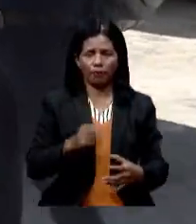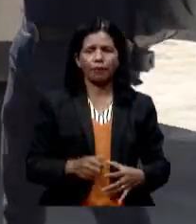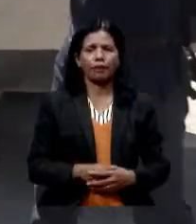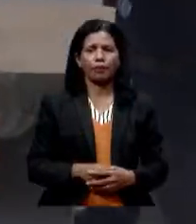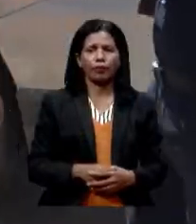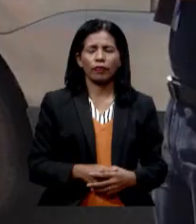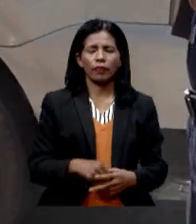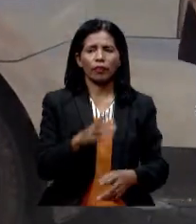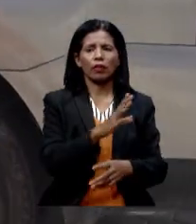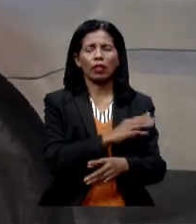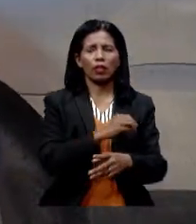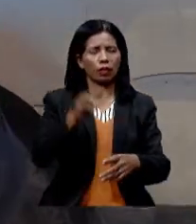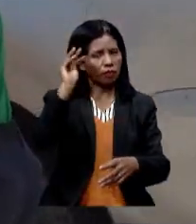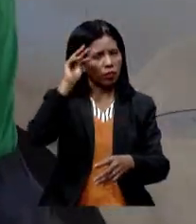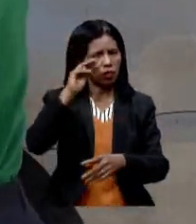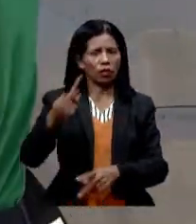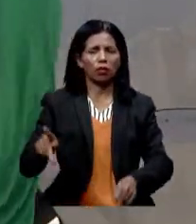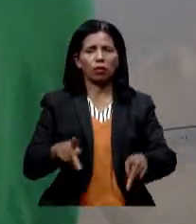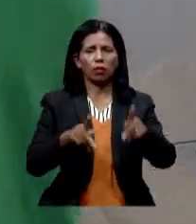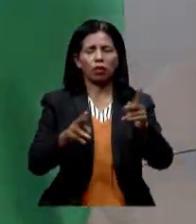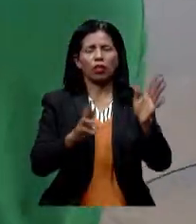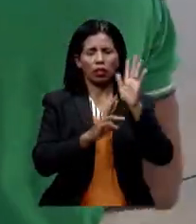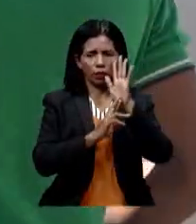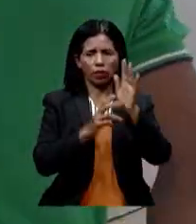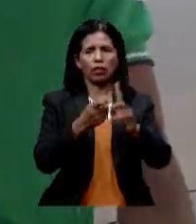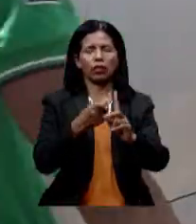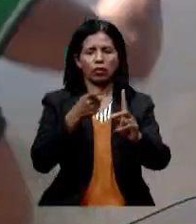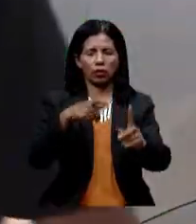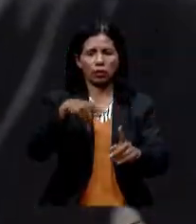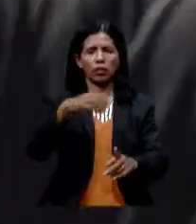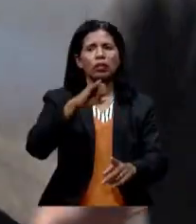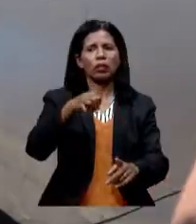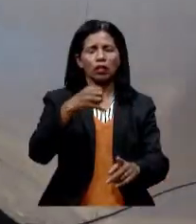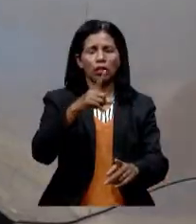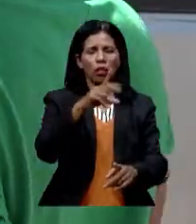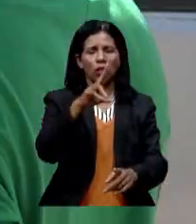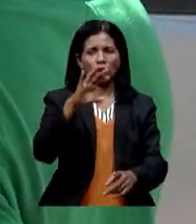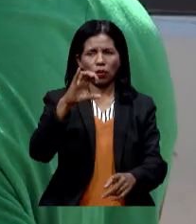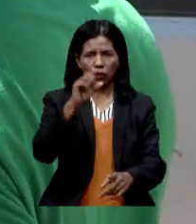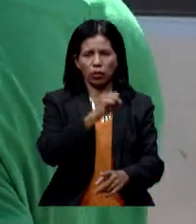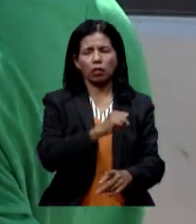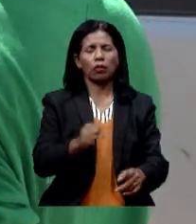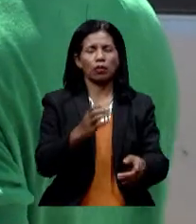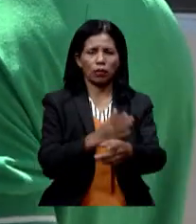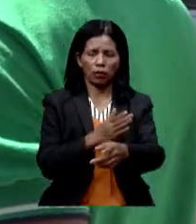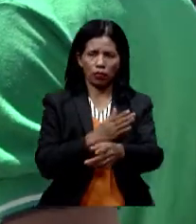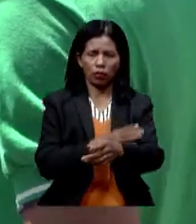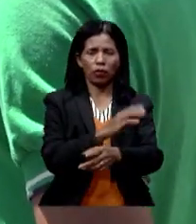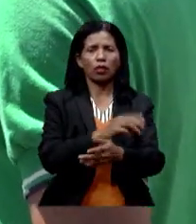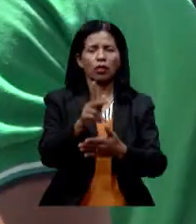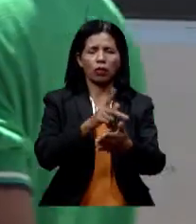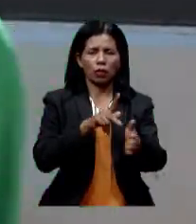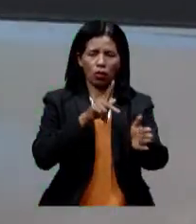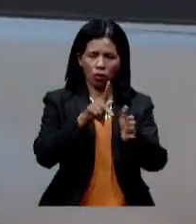primeiro interrogatório, Ministério Público, nebe representa Procurador Luiz Hernani Rangel, promove arguido o crime